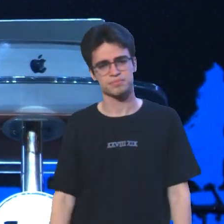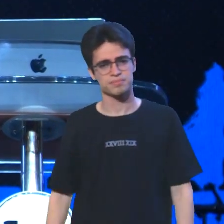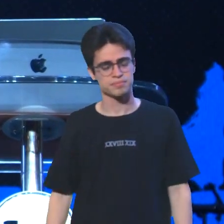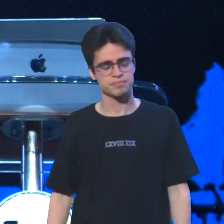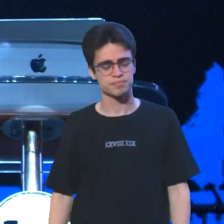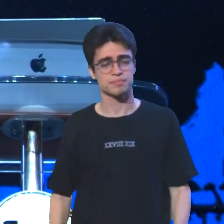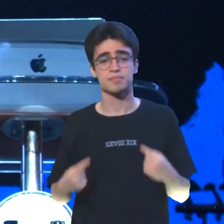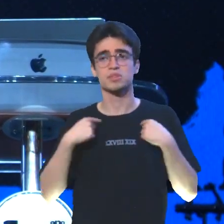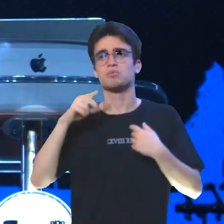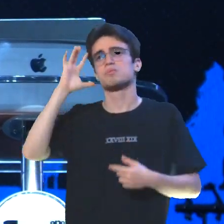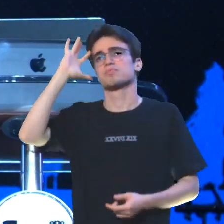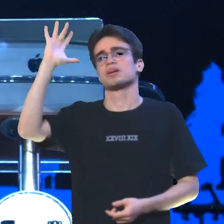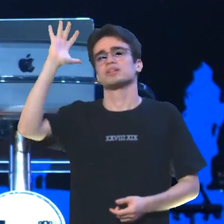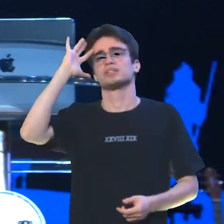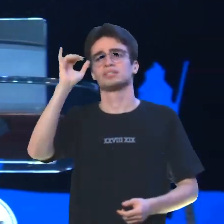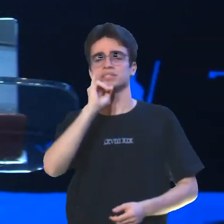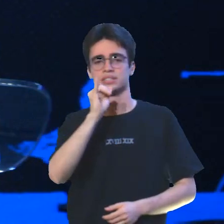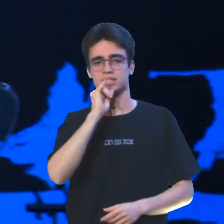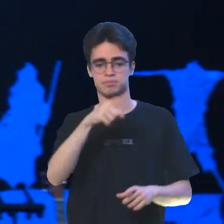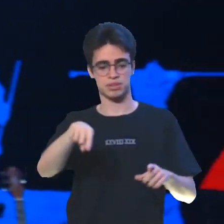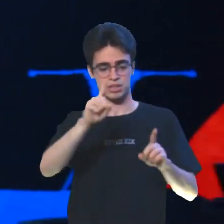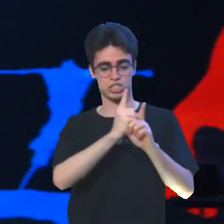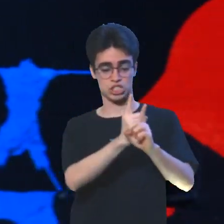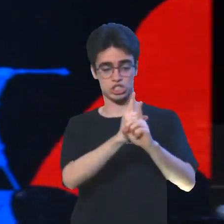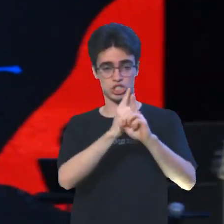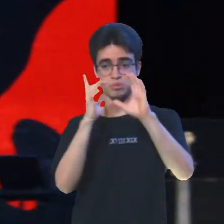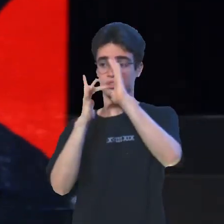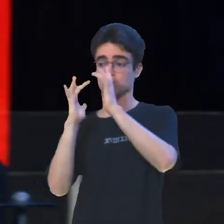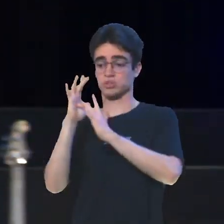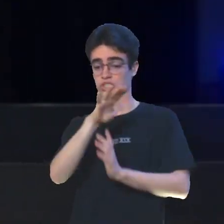Eu fico imaginando quando Jesus chamou os seus discípulos,